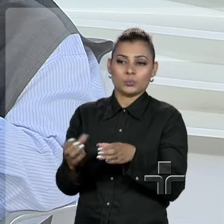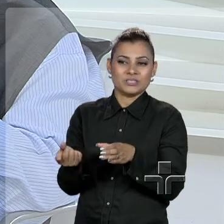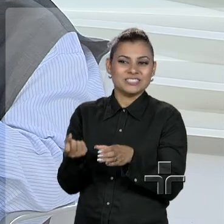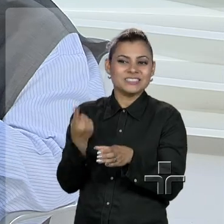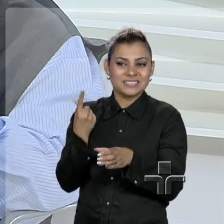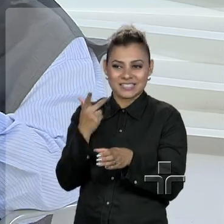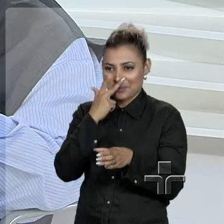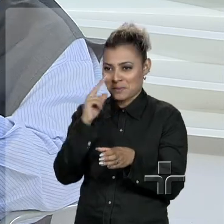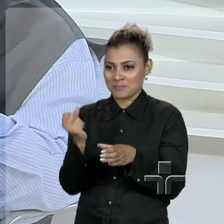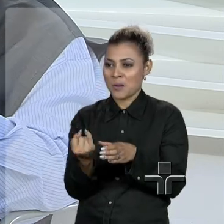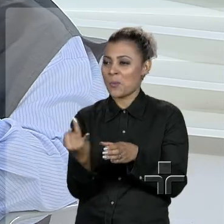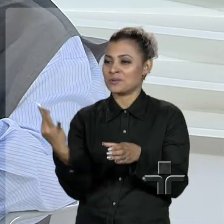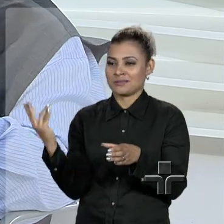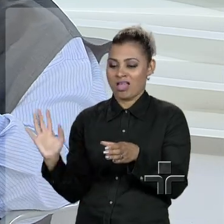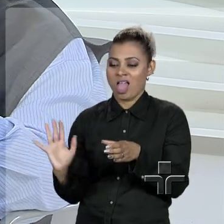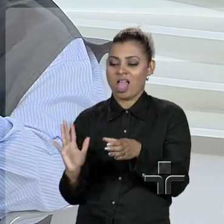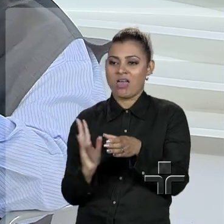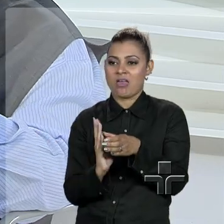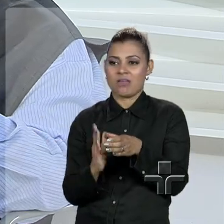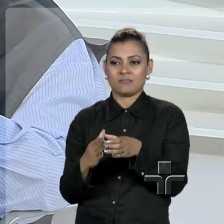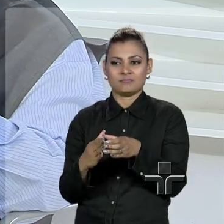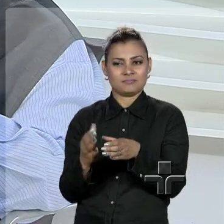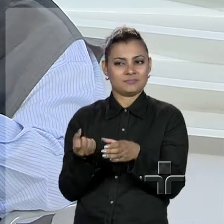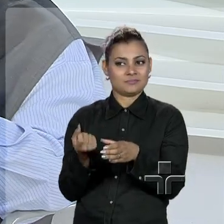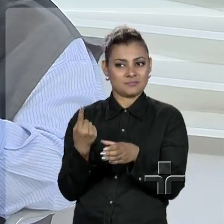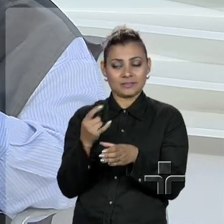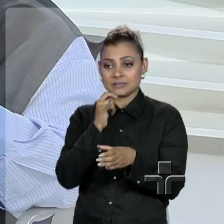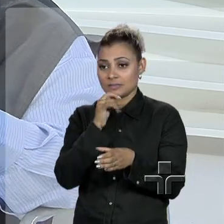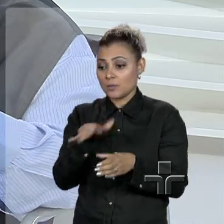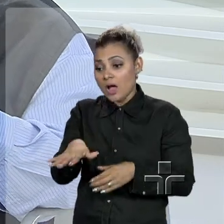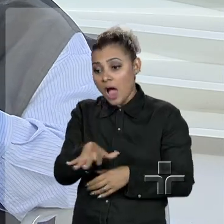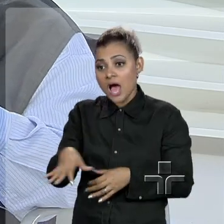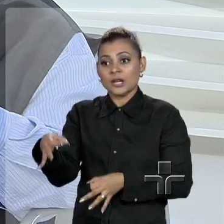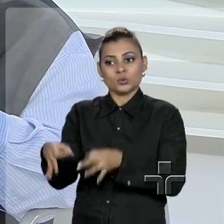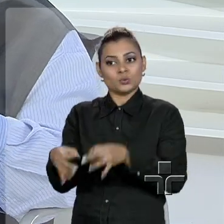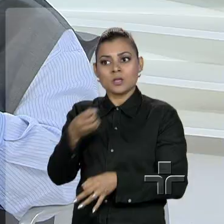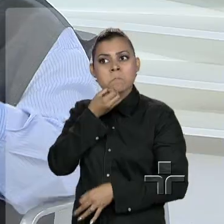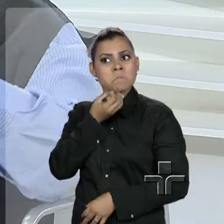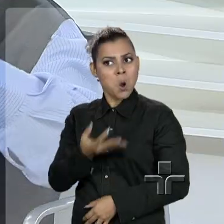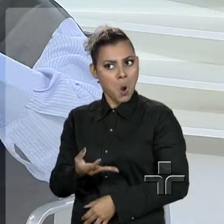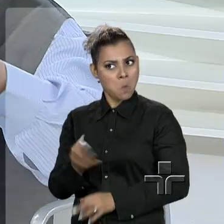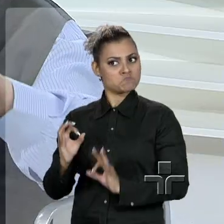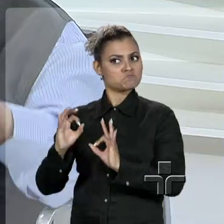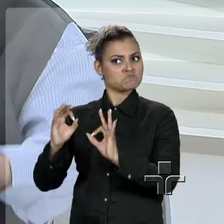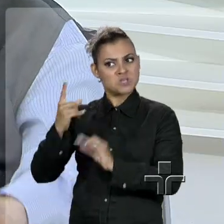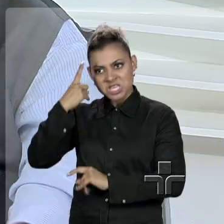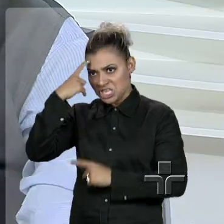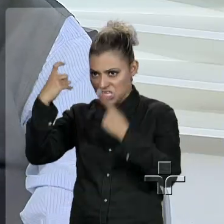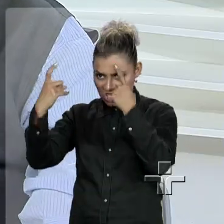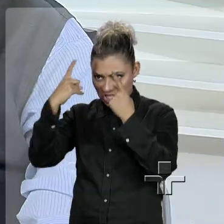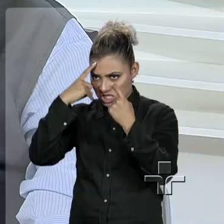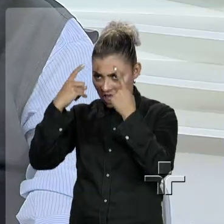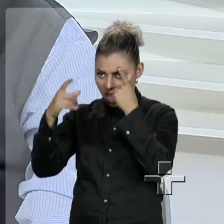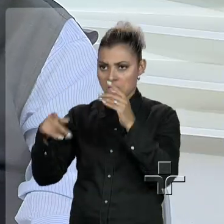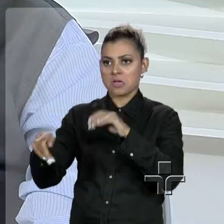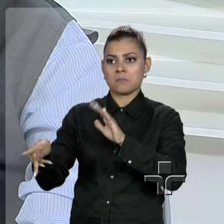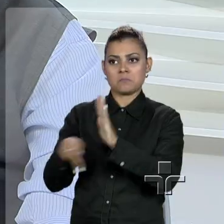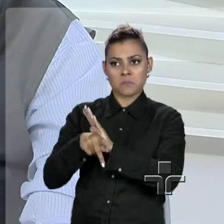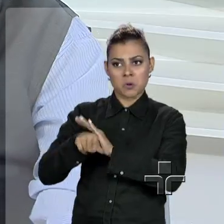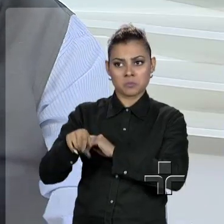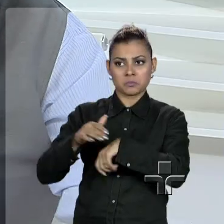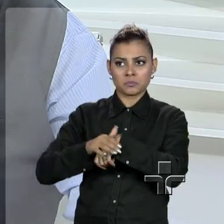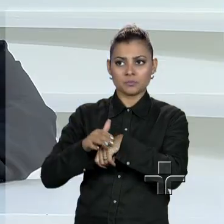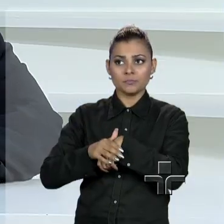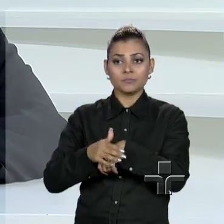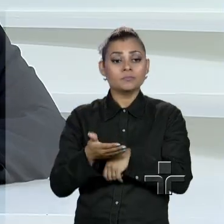dizer, você tem, digamos, um bom setor na área da justiça, com as ideias... Ministro?